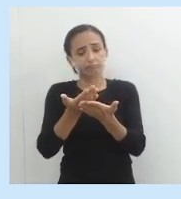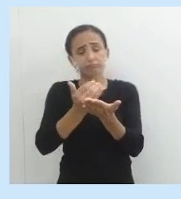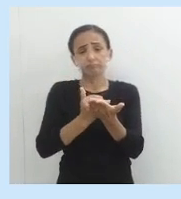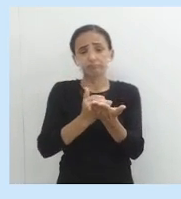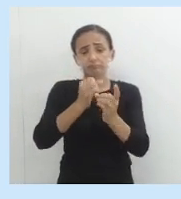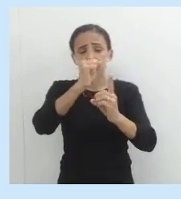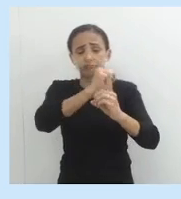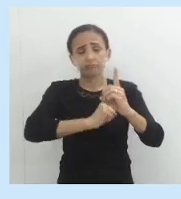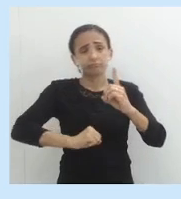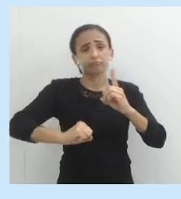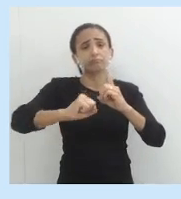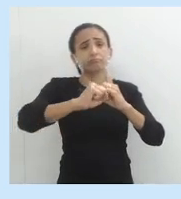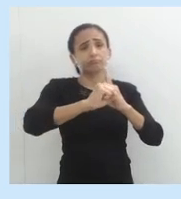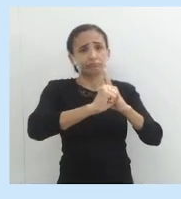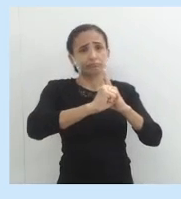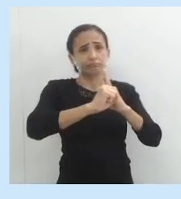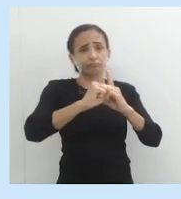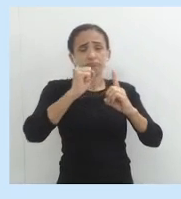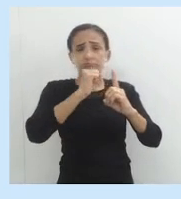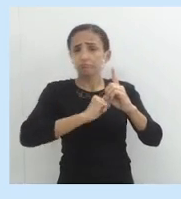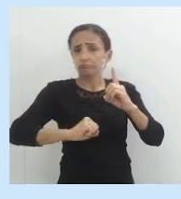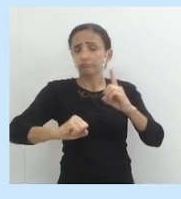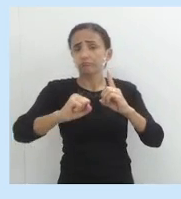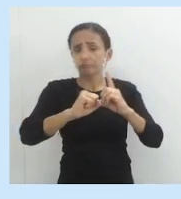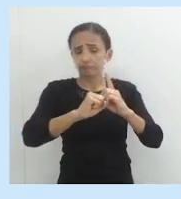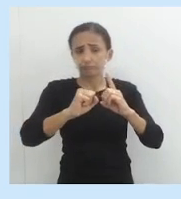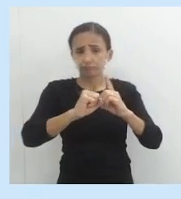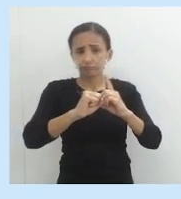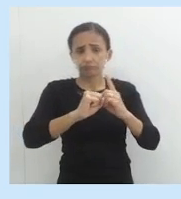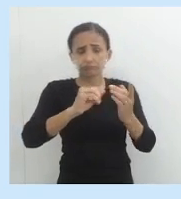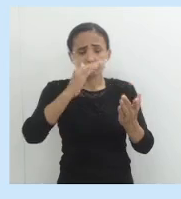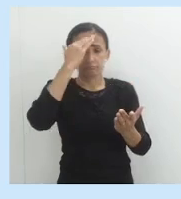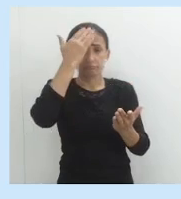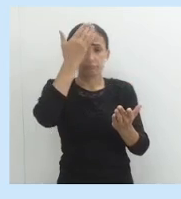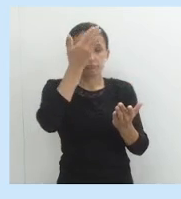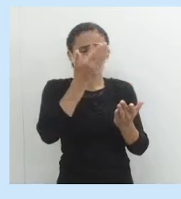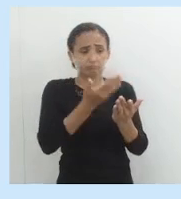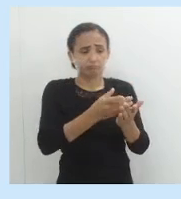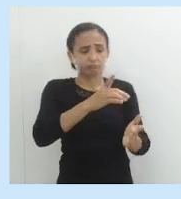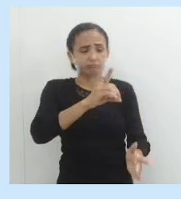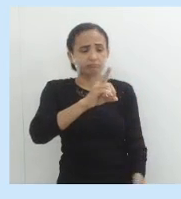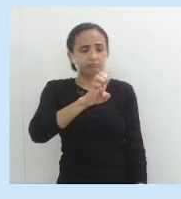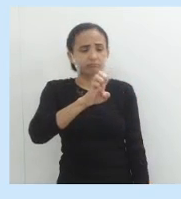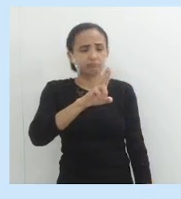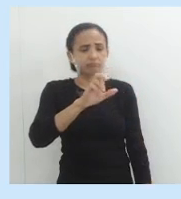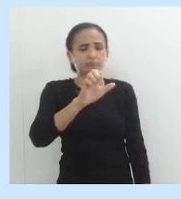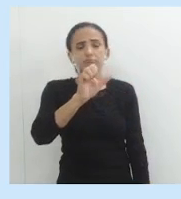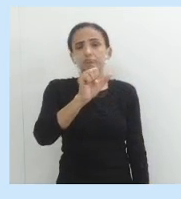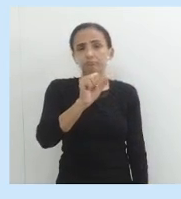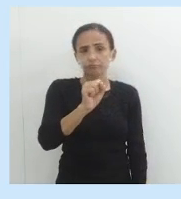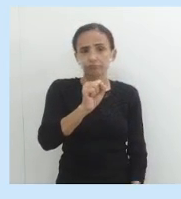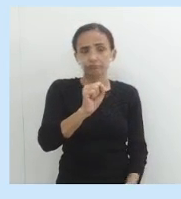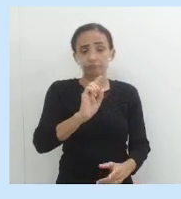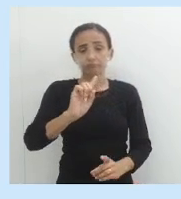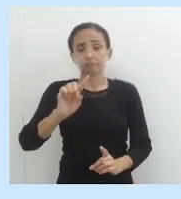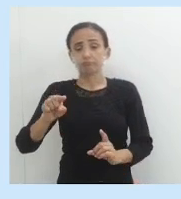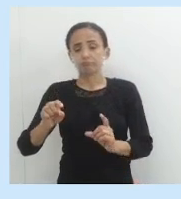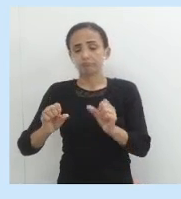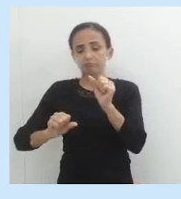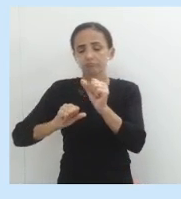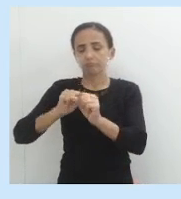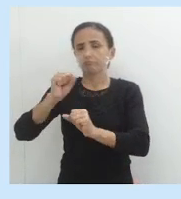sociedade era teocentrista, né? Era Deus no centro do universo. Com o Renascimento, a sociedade passou a